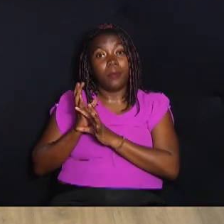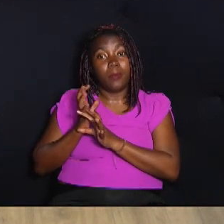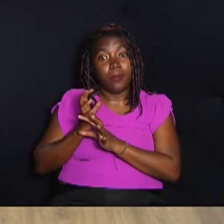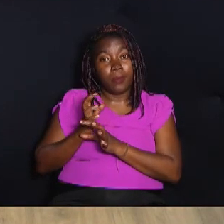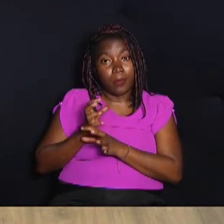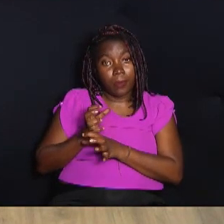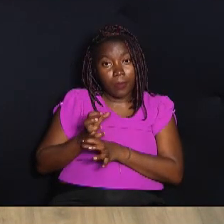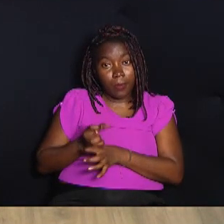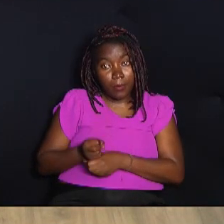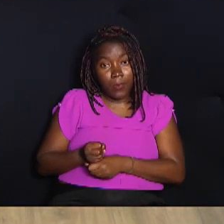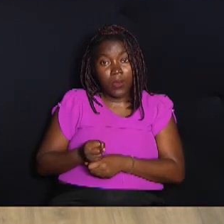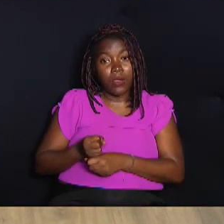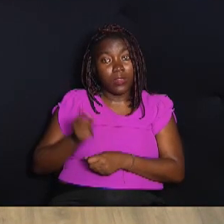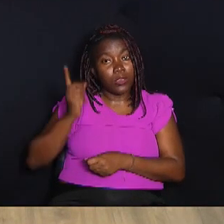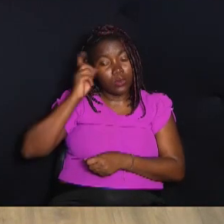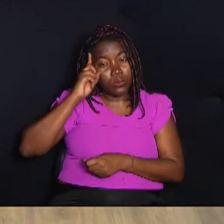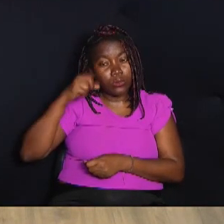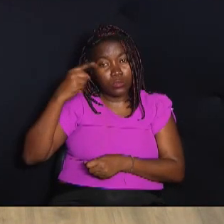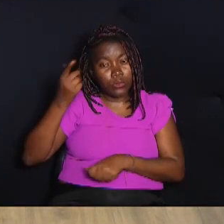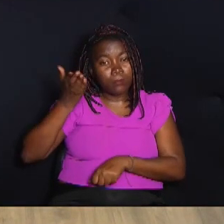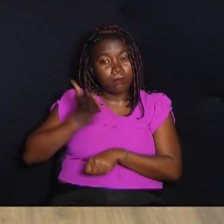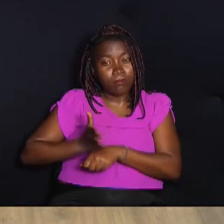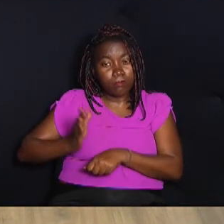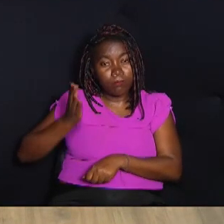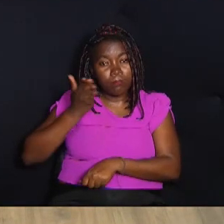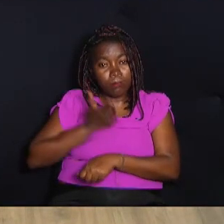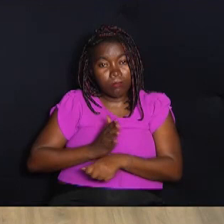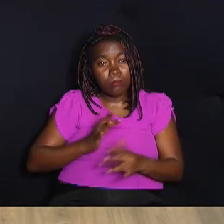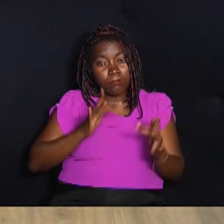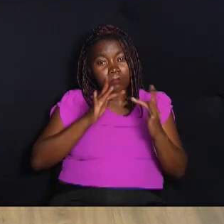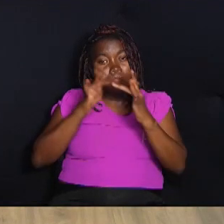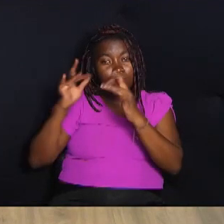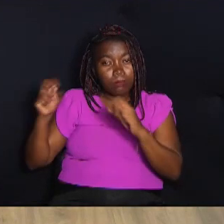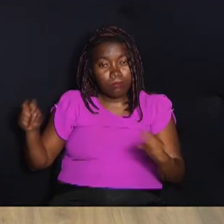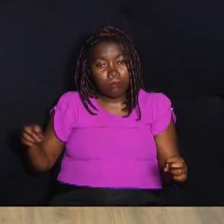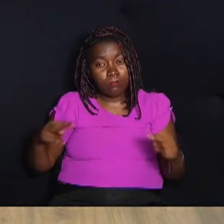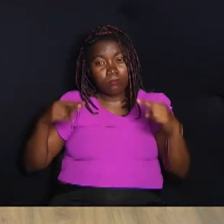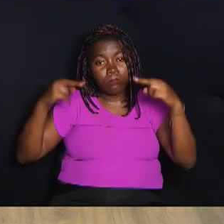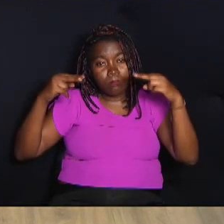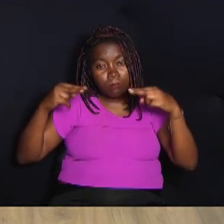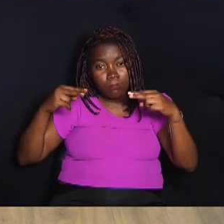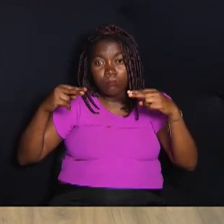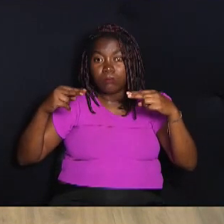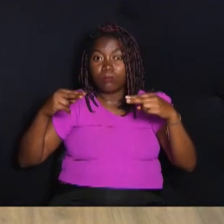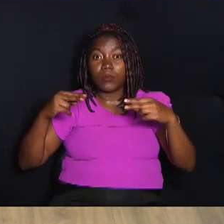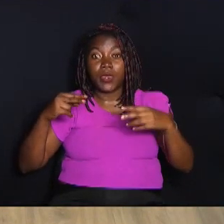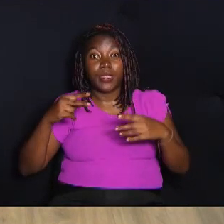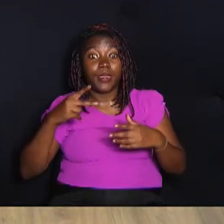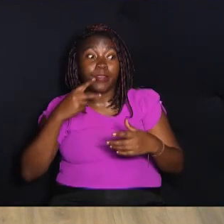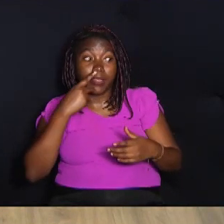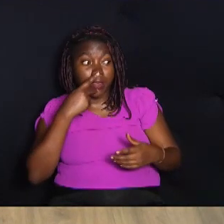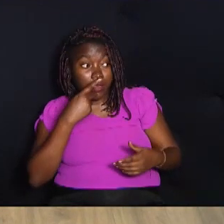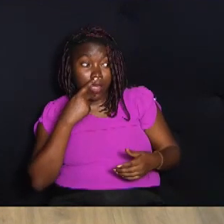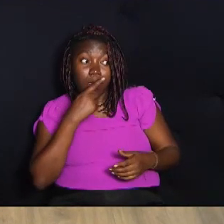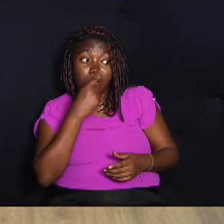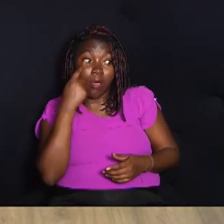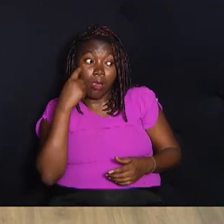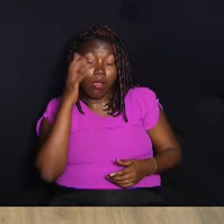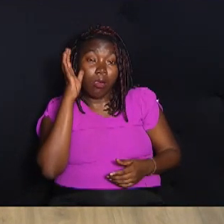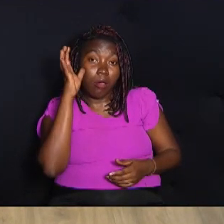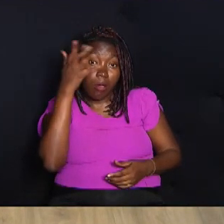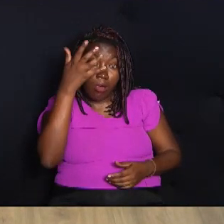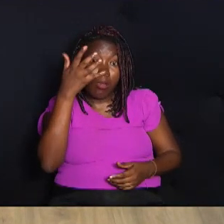vezes no dia a dia, no trato, né, com as pessoas, o olho no olho. Ah, não, está falando isso, então olha, acontece desse jeito, dá